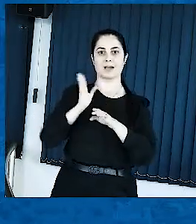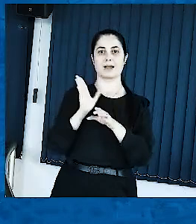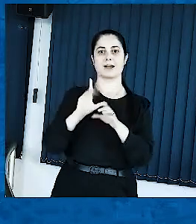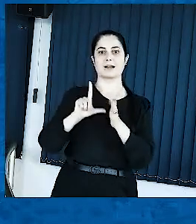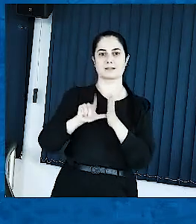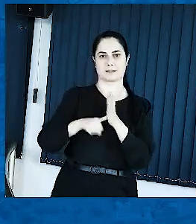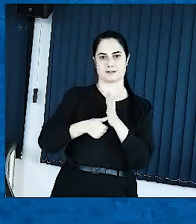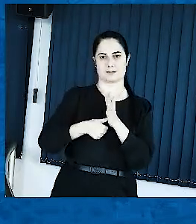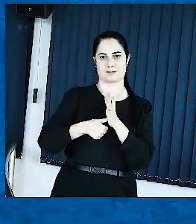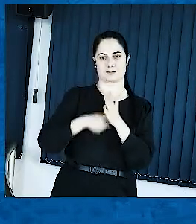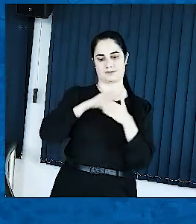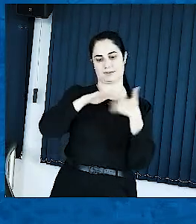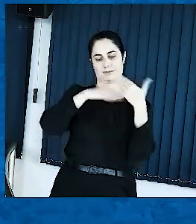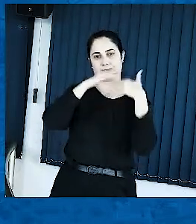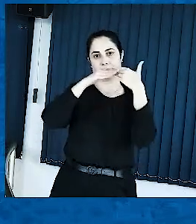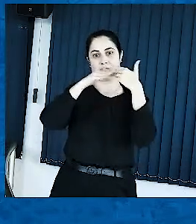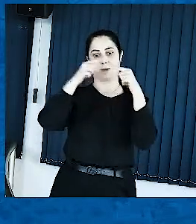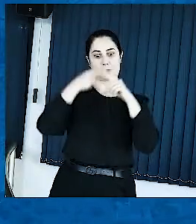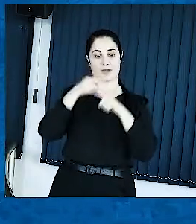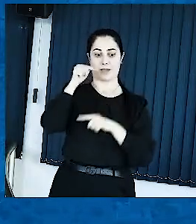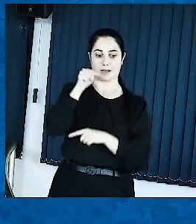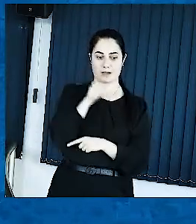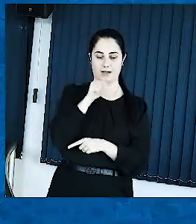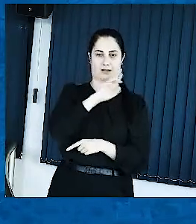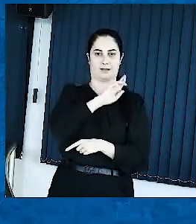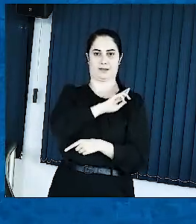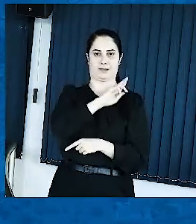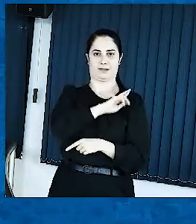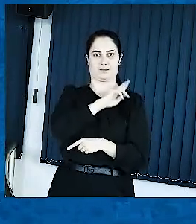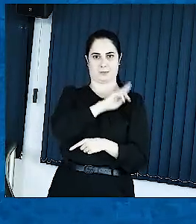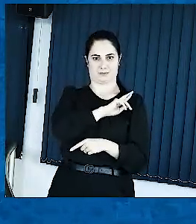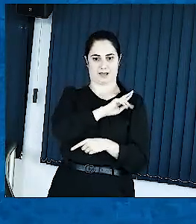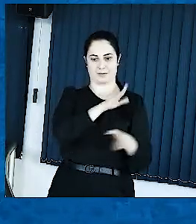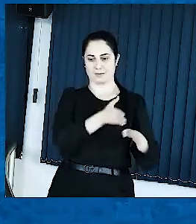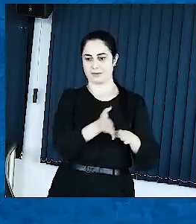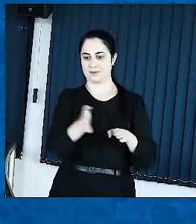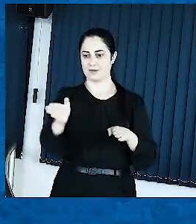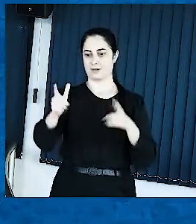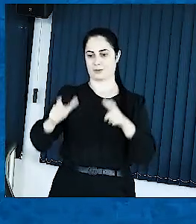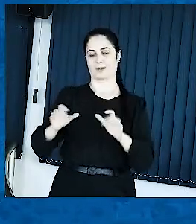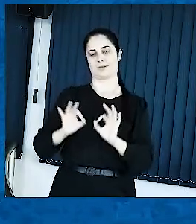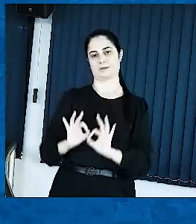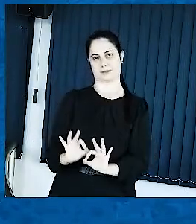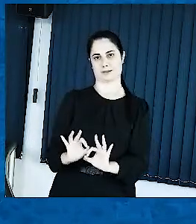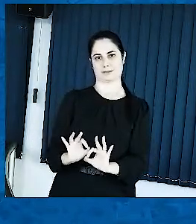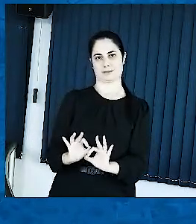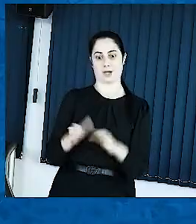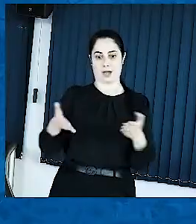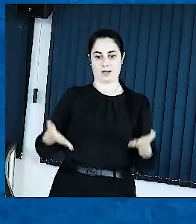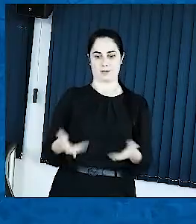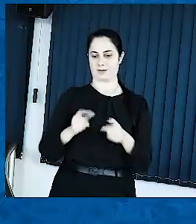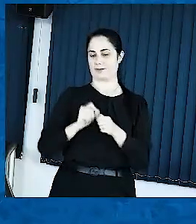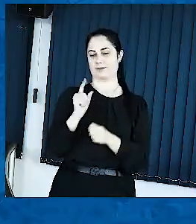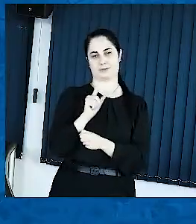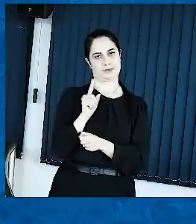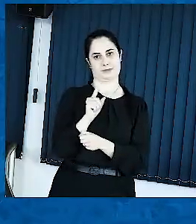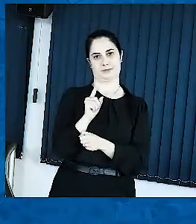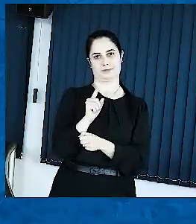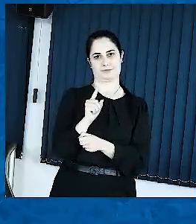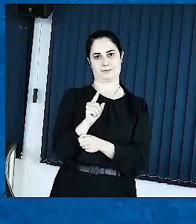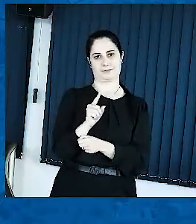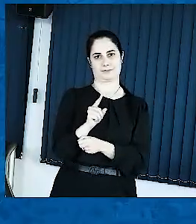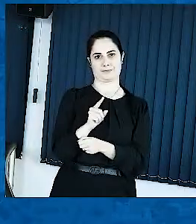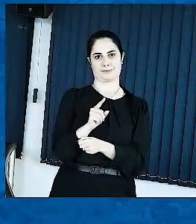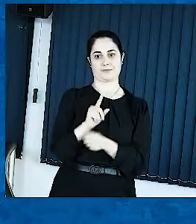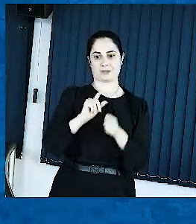desenvolvimento. Porque eles vão precisar encaminhar, eles vão precisar tomar atitude que não estão tomando hoje, que é encaminhar